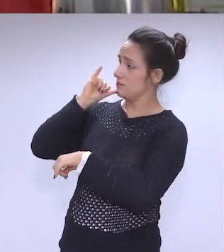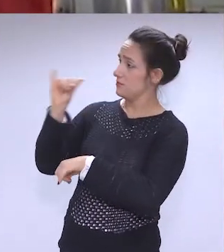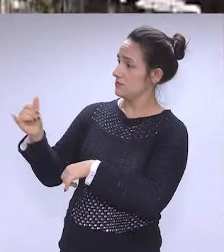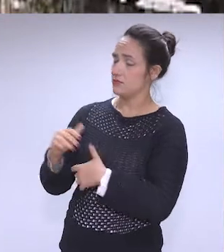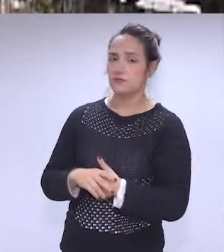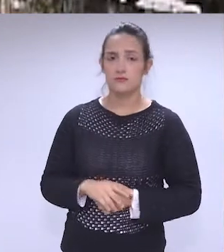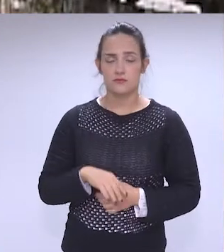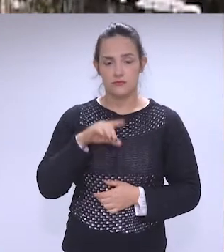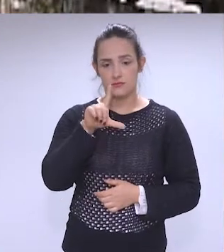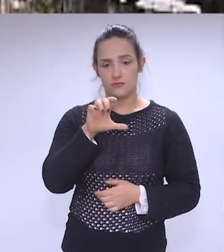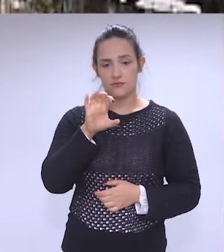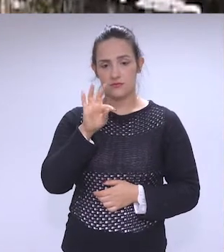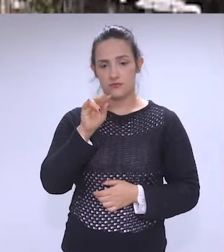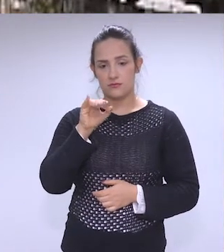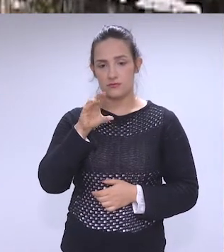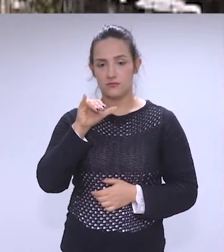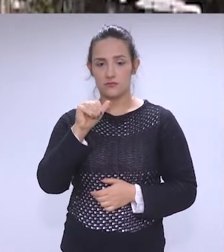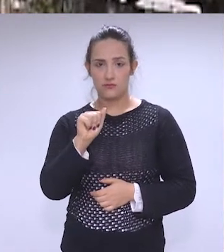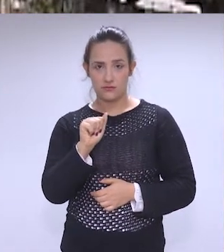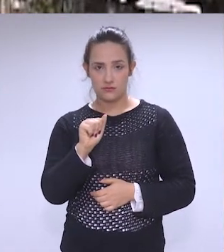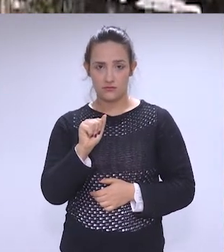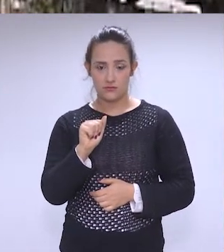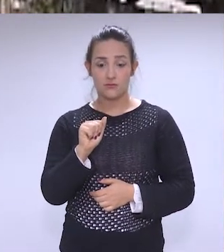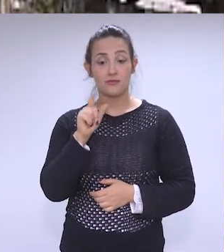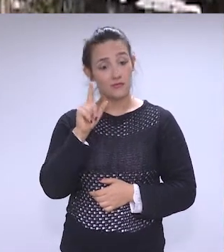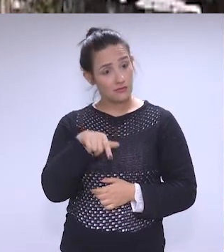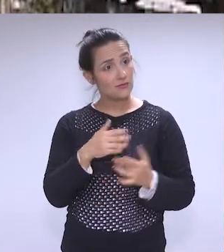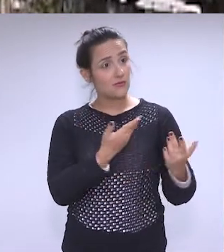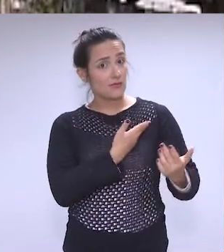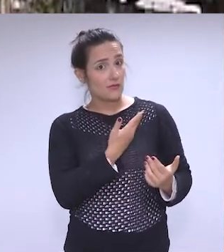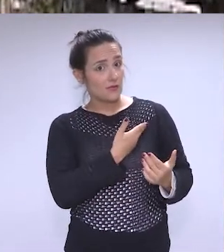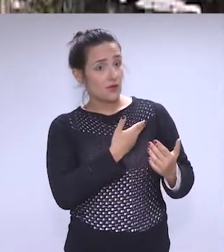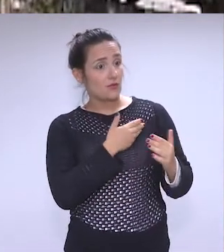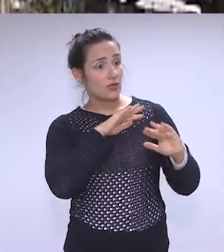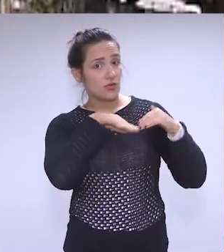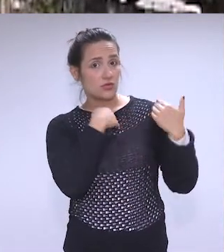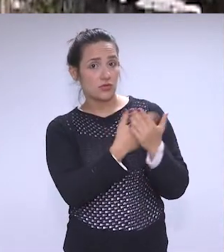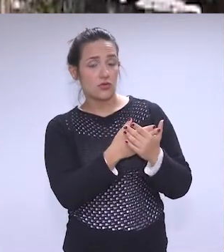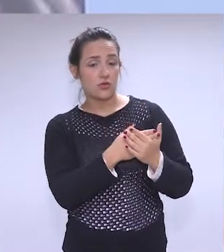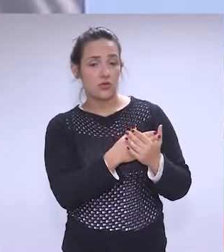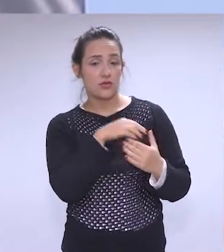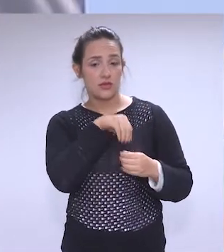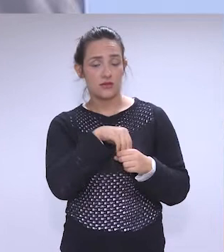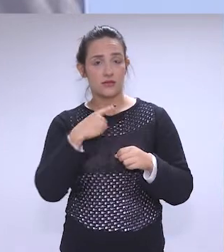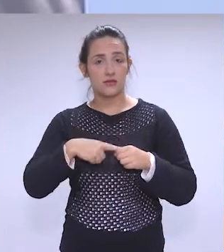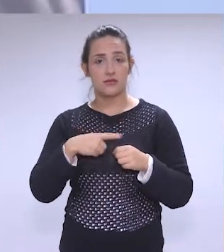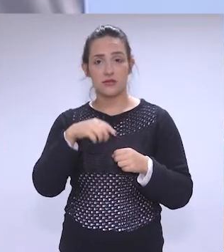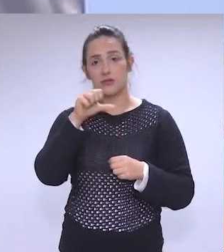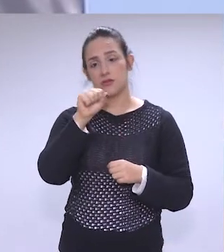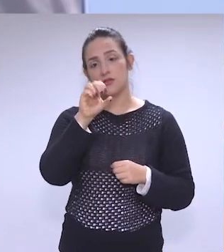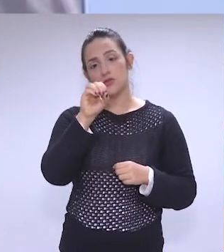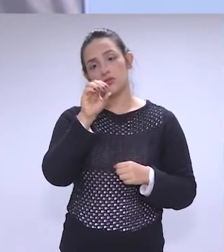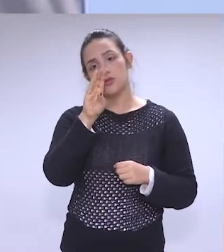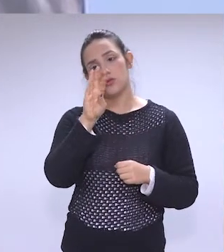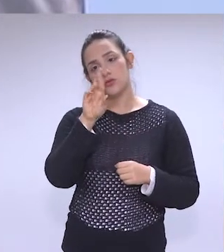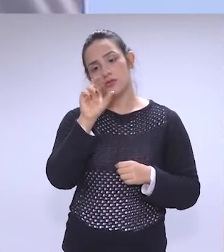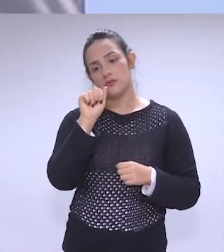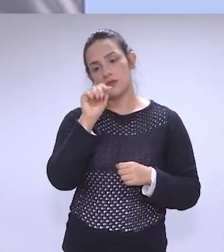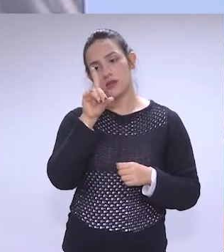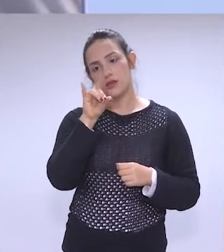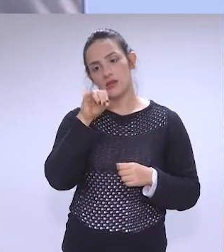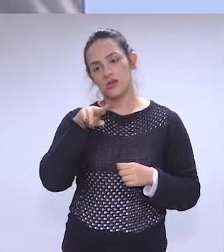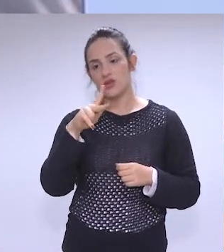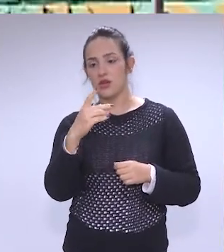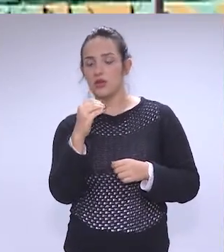notícia. Letícia e Rayane estudam na mesma escola que fica em Sobradinho, cidade a 35 quilômetros